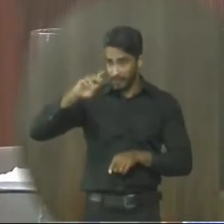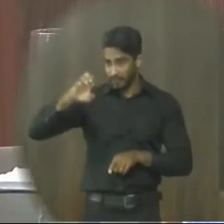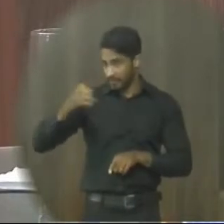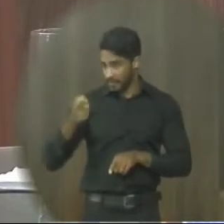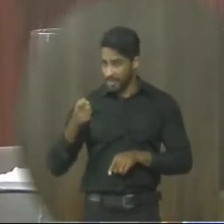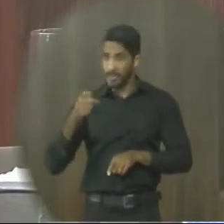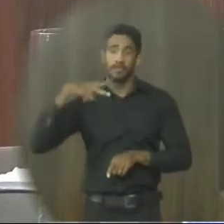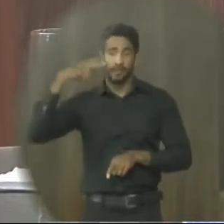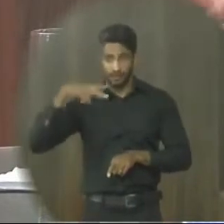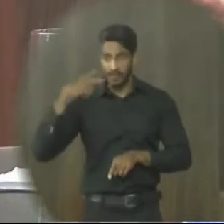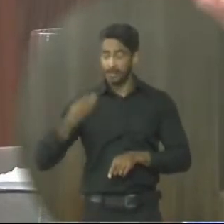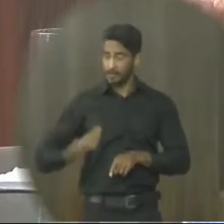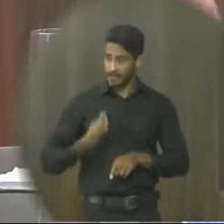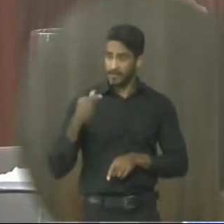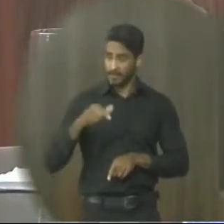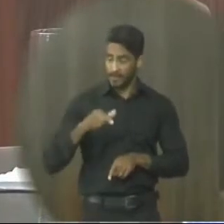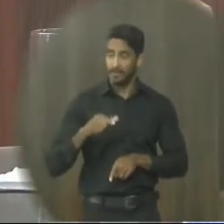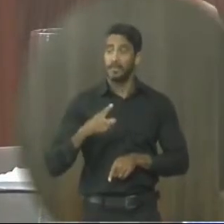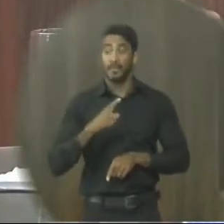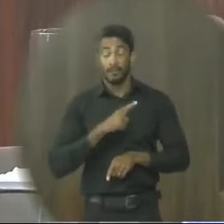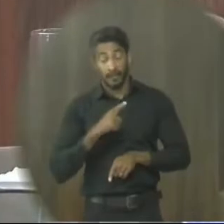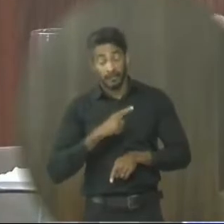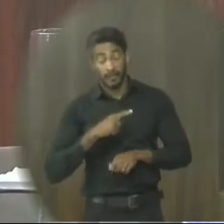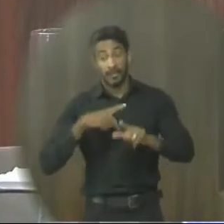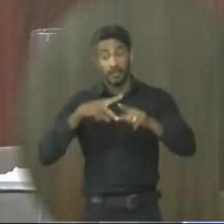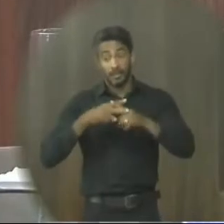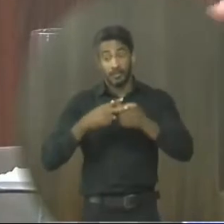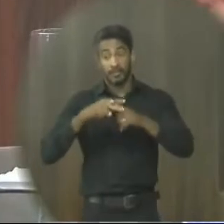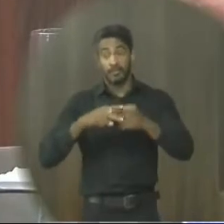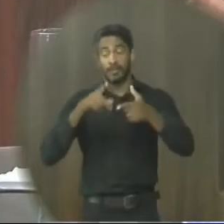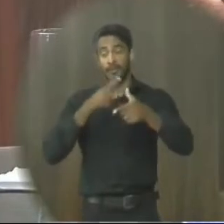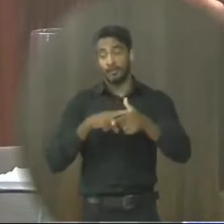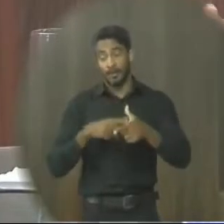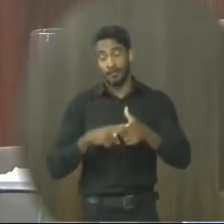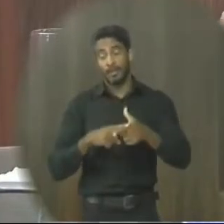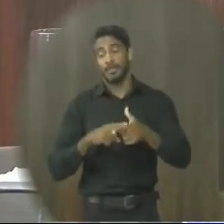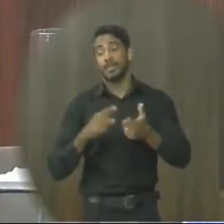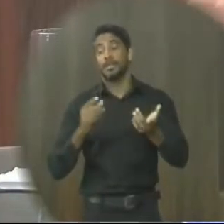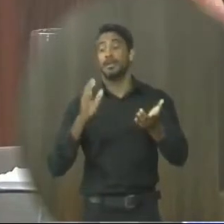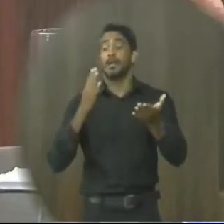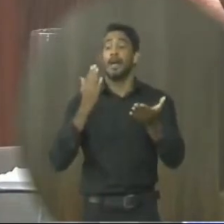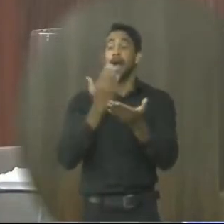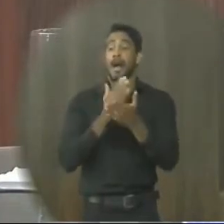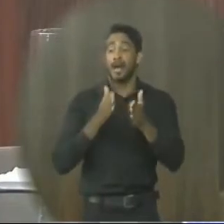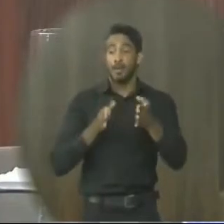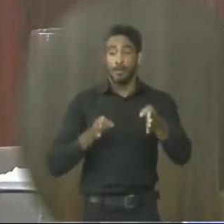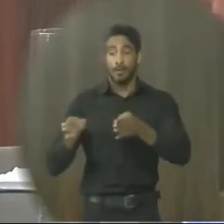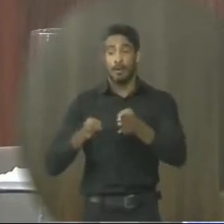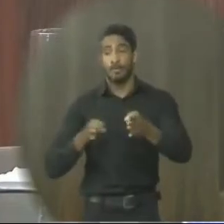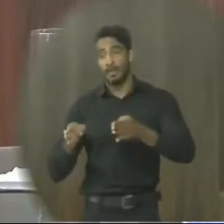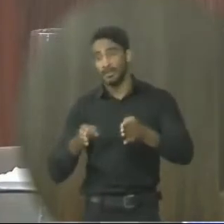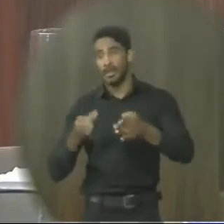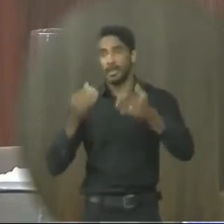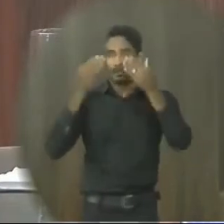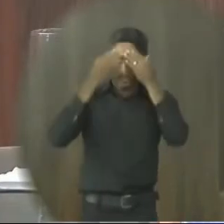e estava prestes a se ter uma solução disso e aí acabou o mandato, esqueceram.